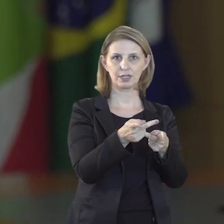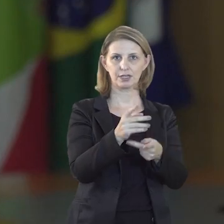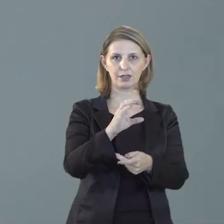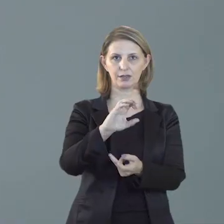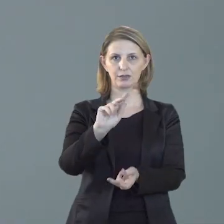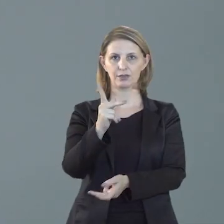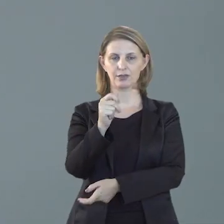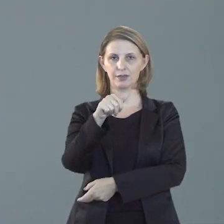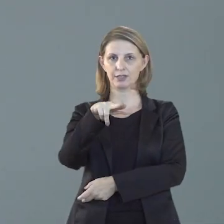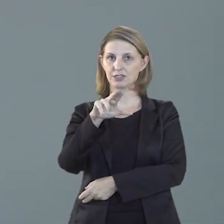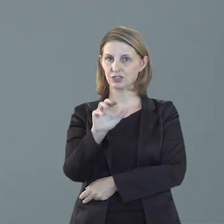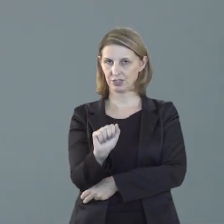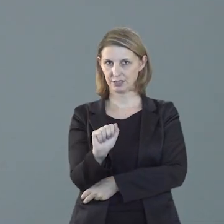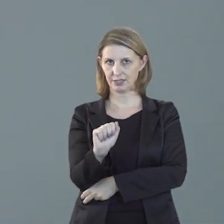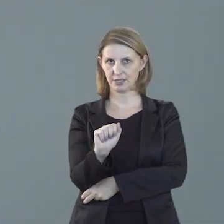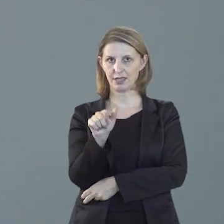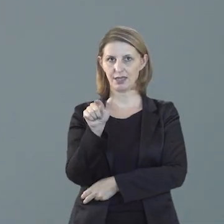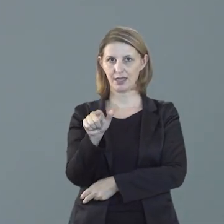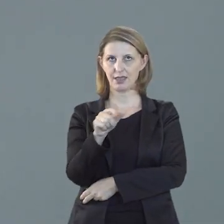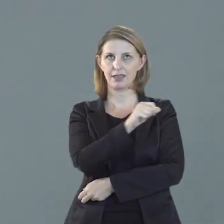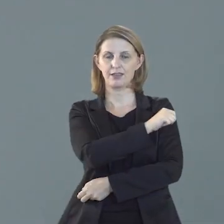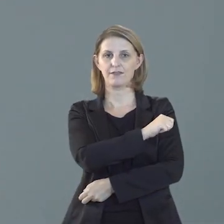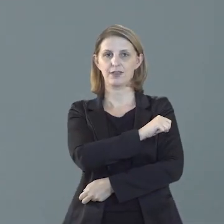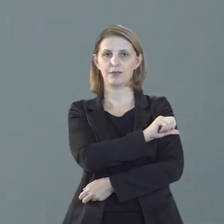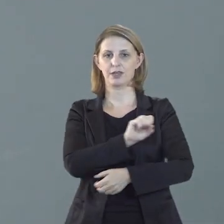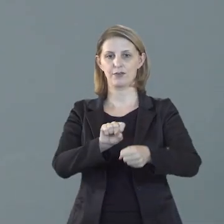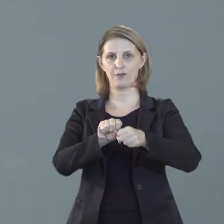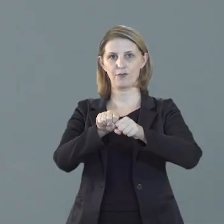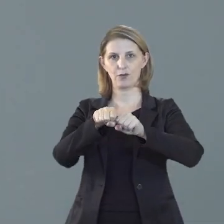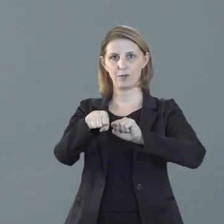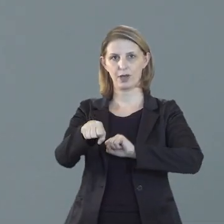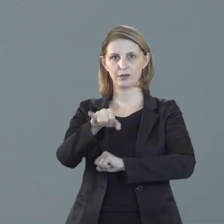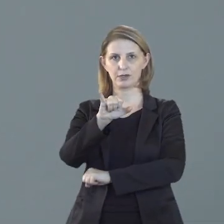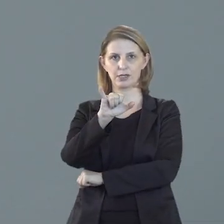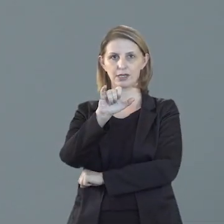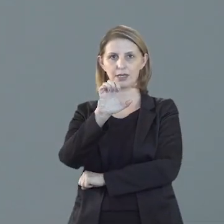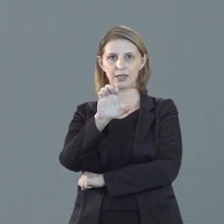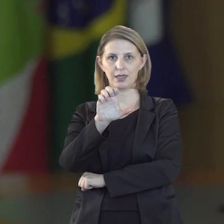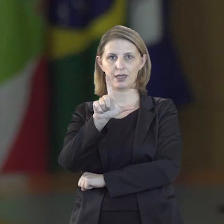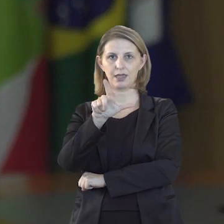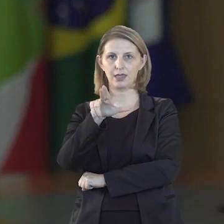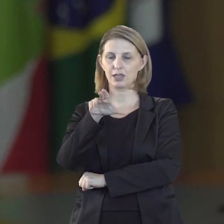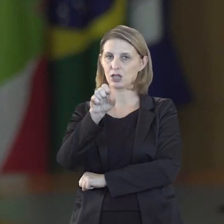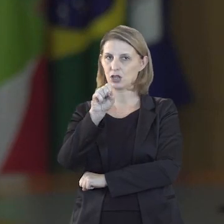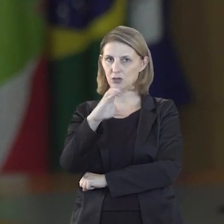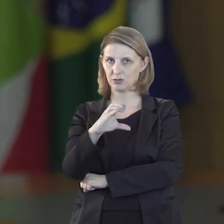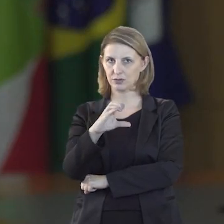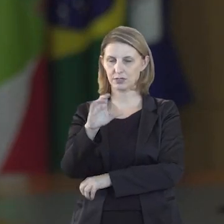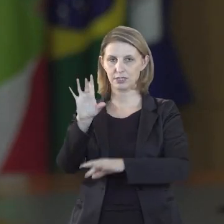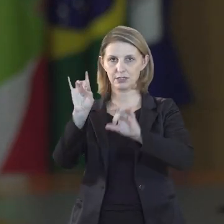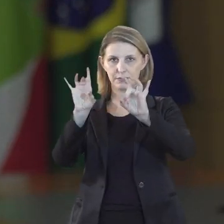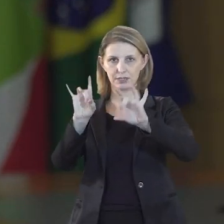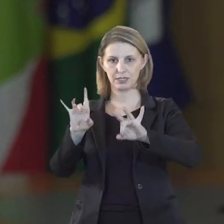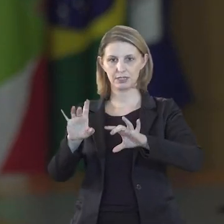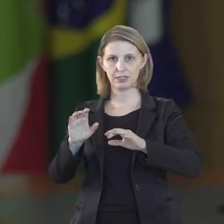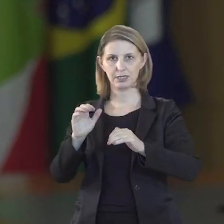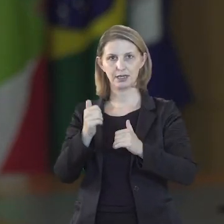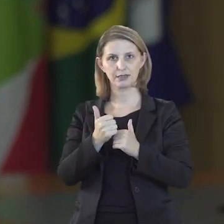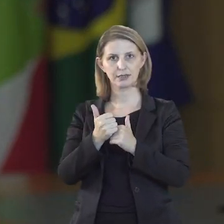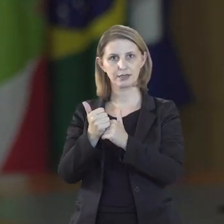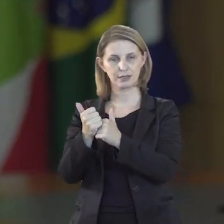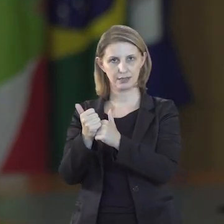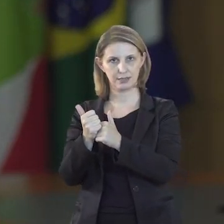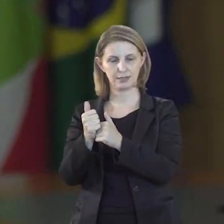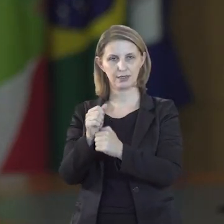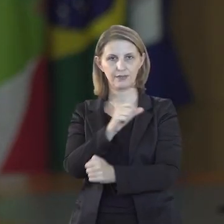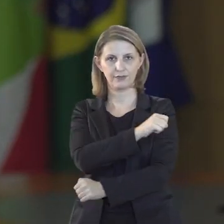são Shana Greziele Beninca. Ela é enfermeira formada pelo IELUSC, especialista em assistência de enfermagem